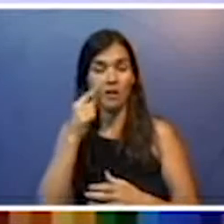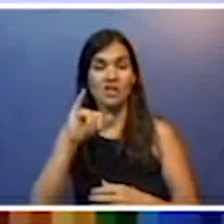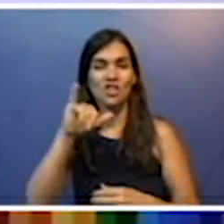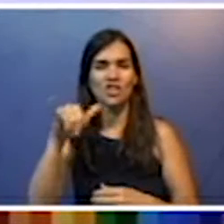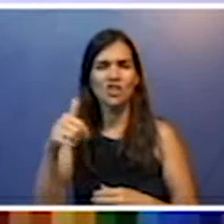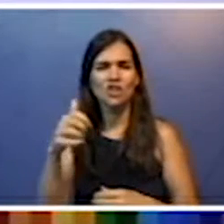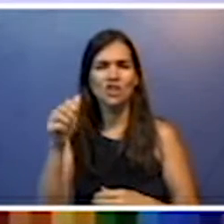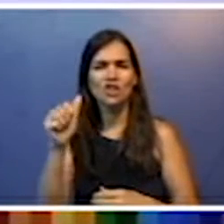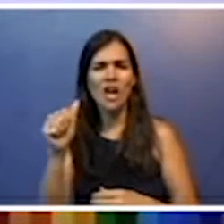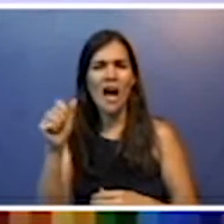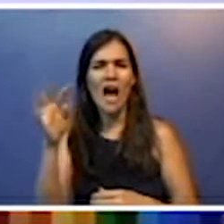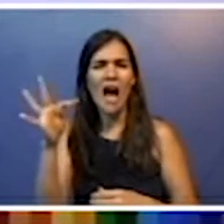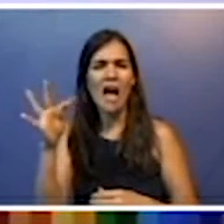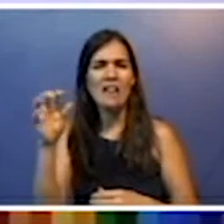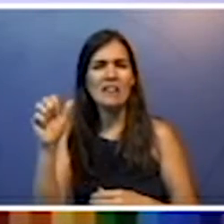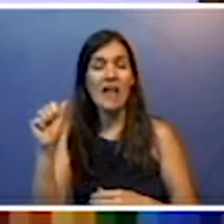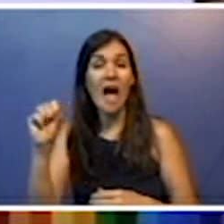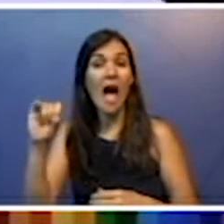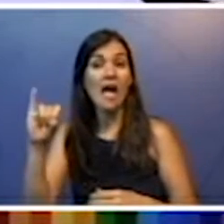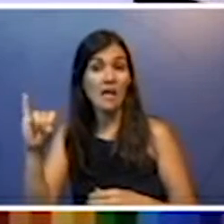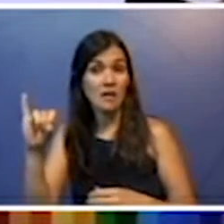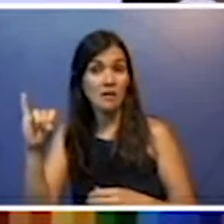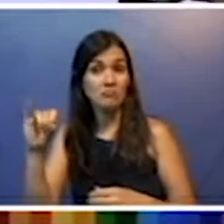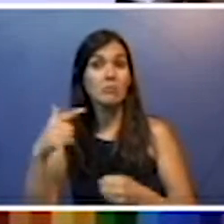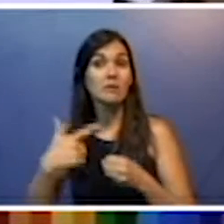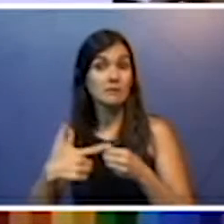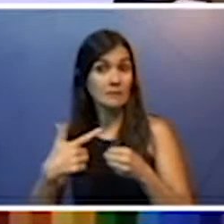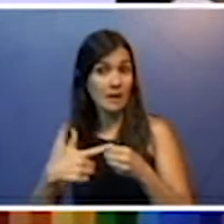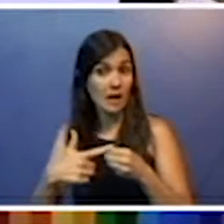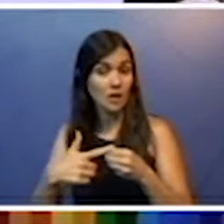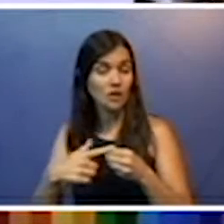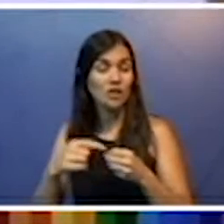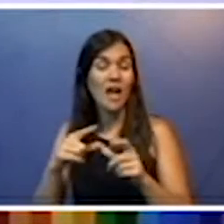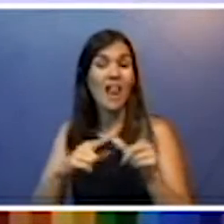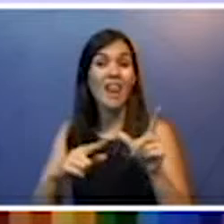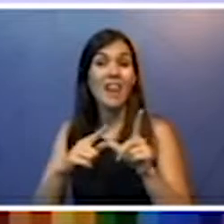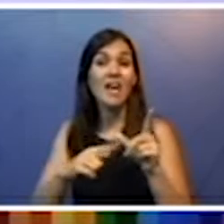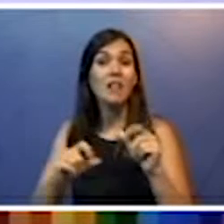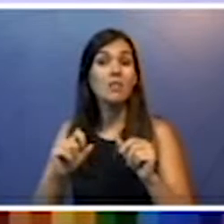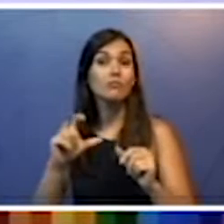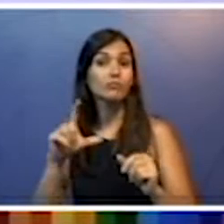Jataí. Agora vamos para a próxima palavra,